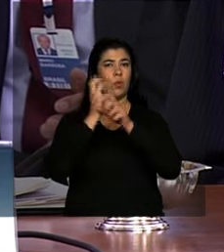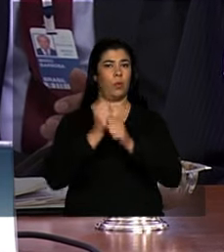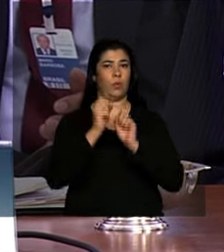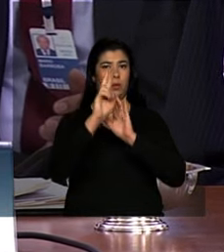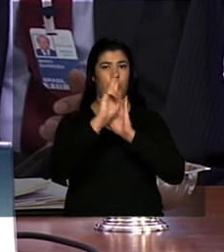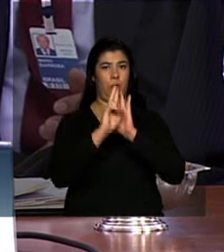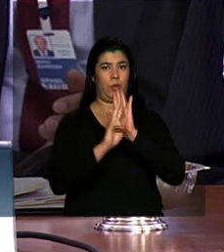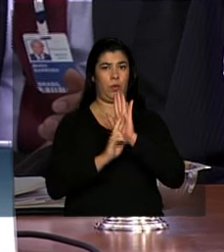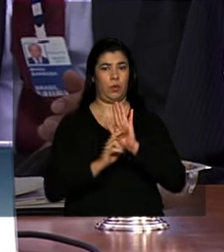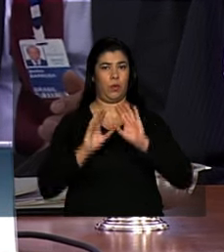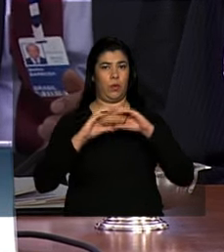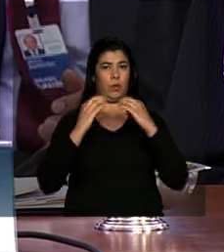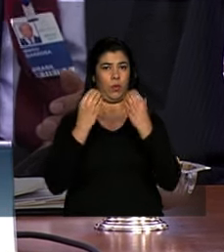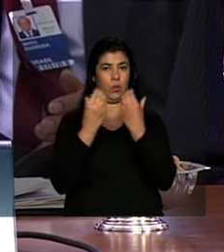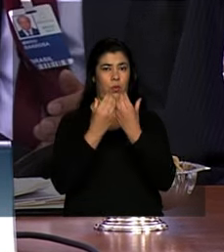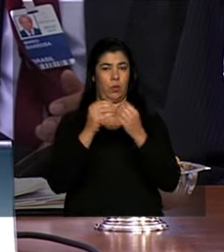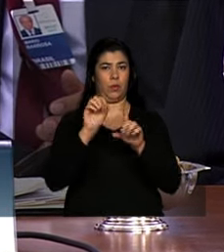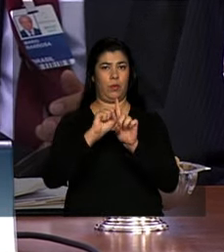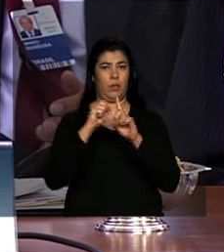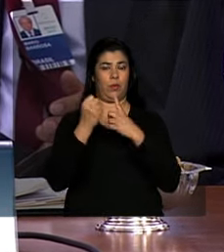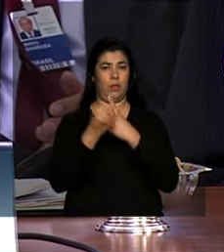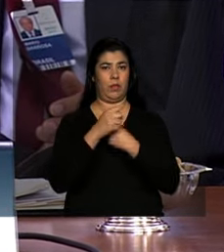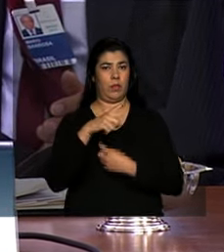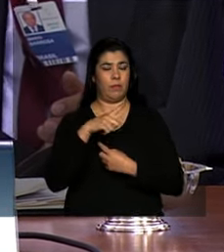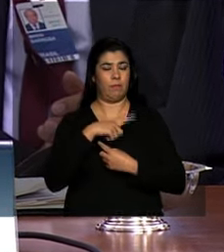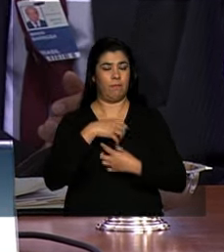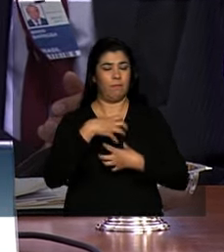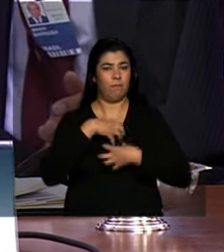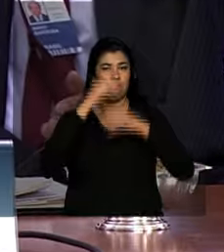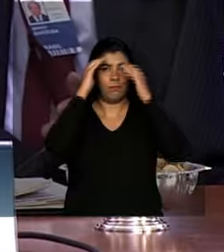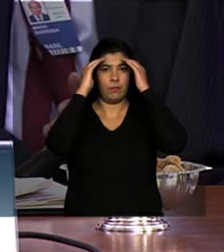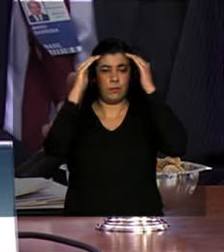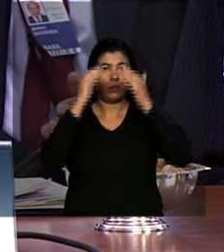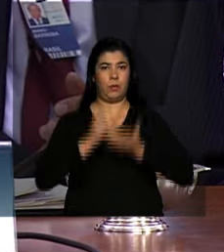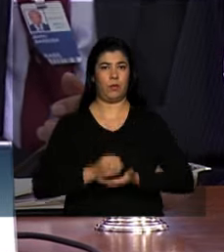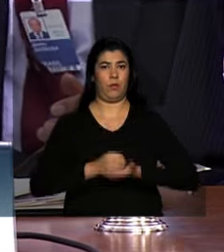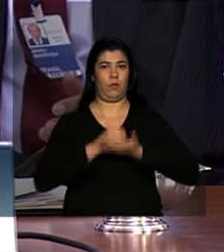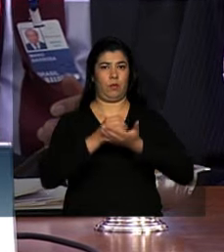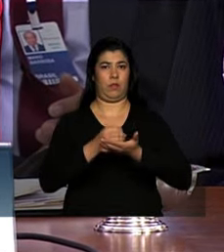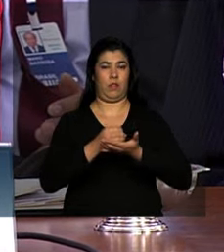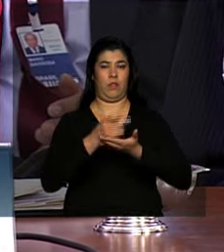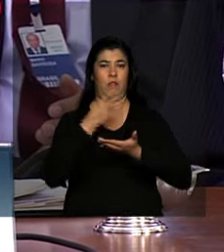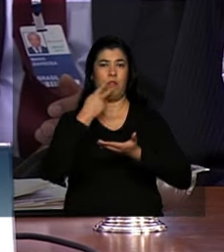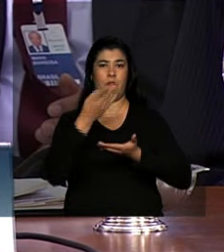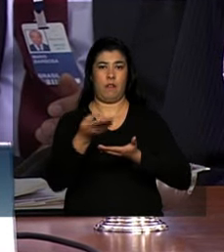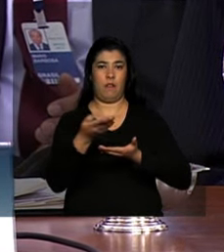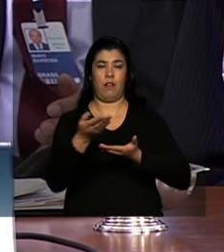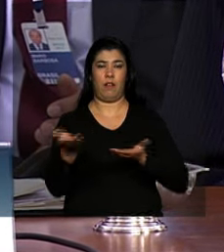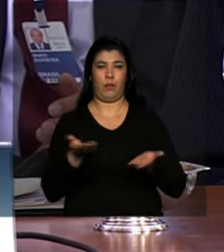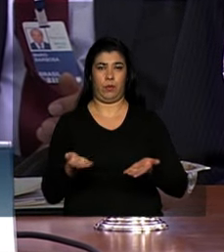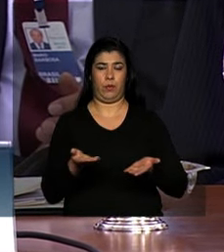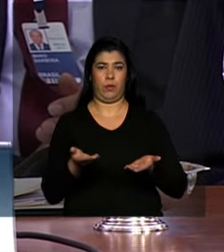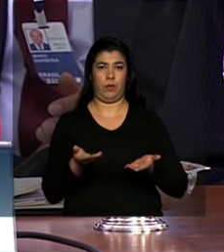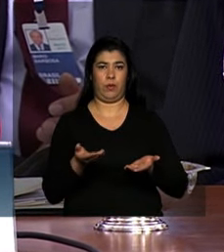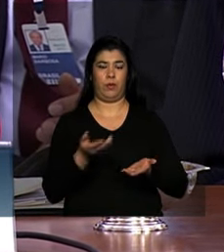a cúpula social, eu tenho a honra de oferecer a palavra